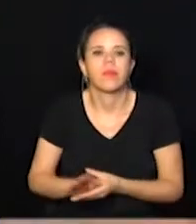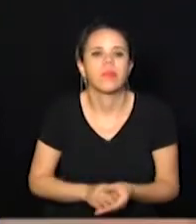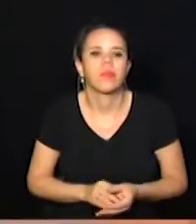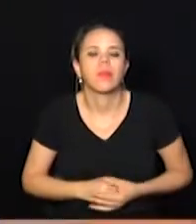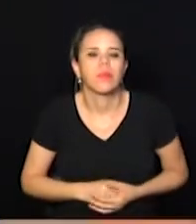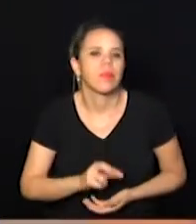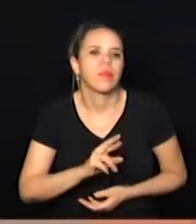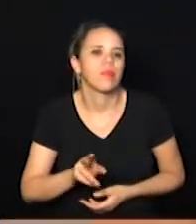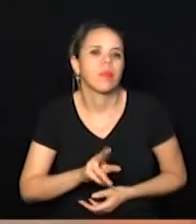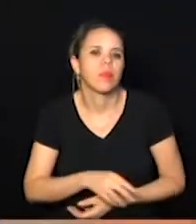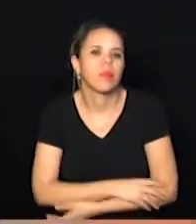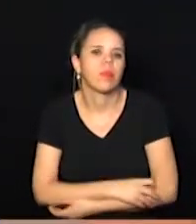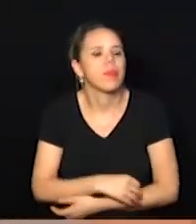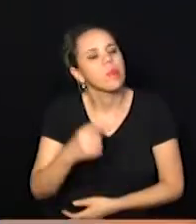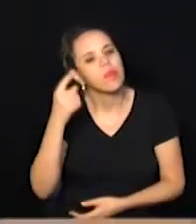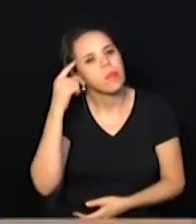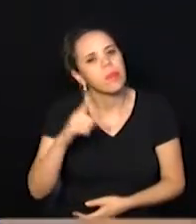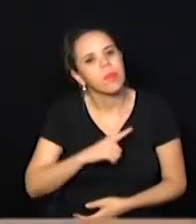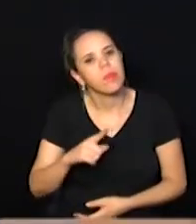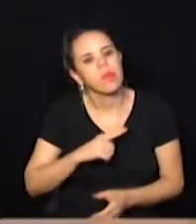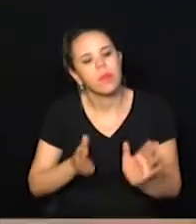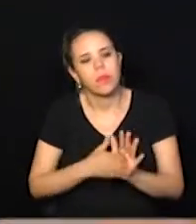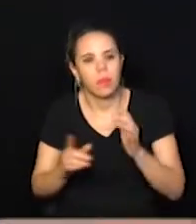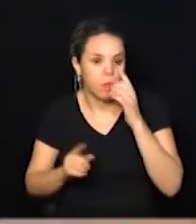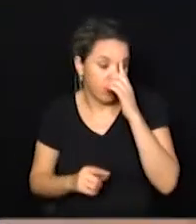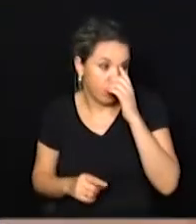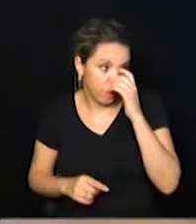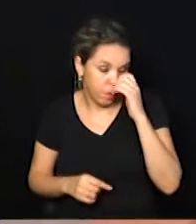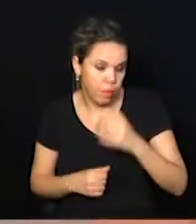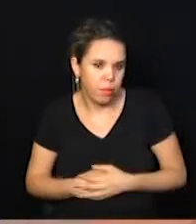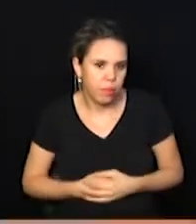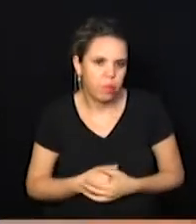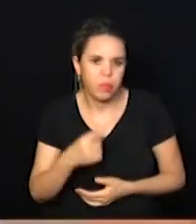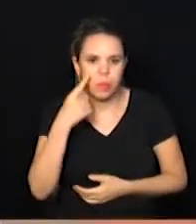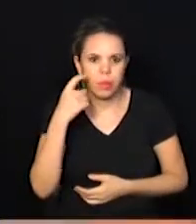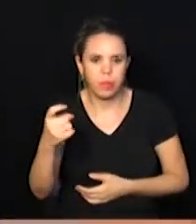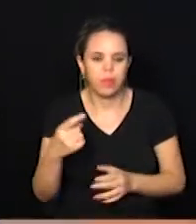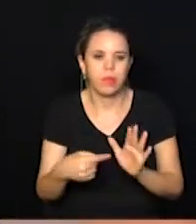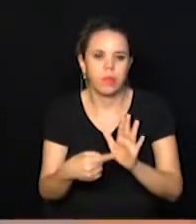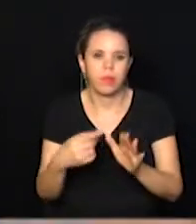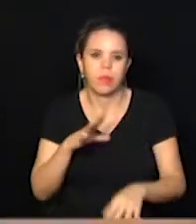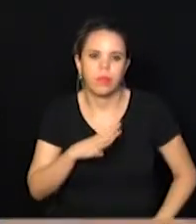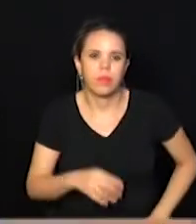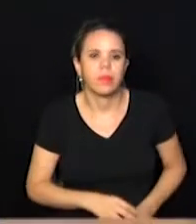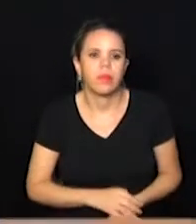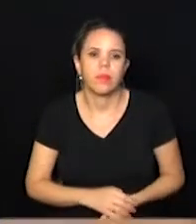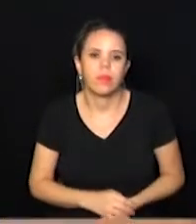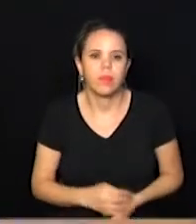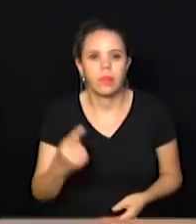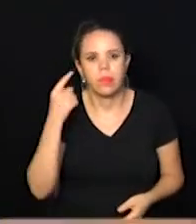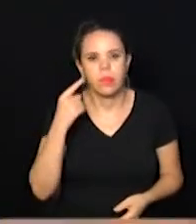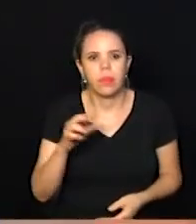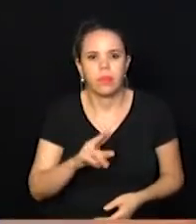não era apenas a ideia de que a gente tinha proposta, que a gente tinha questões interessantes para apresentar para a cidade, mas que as nossas ideias não